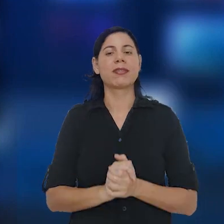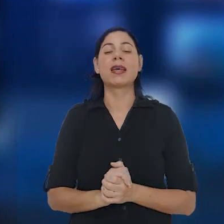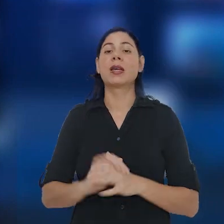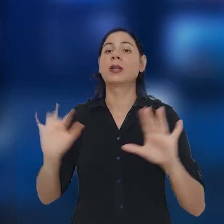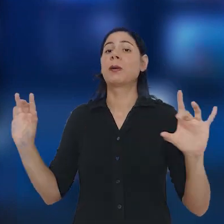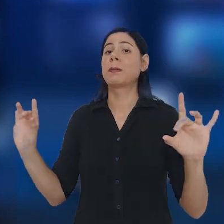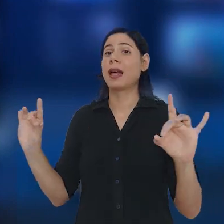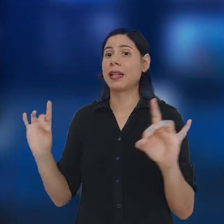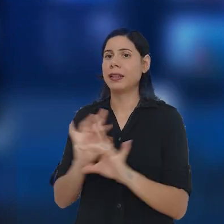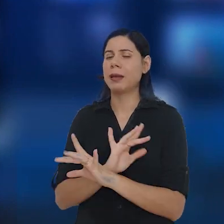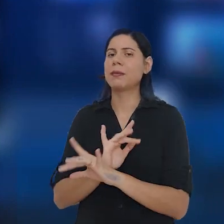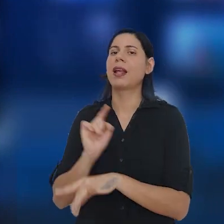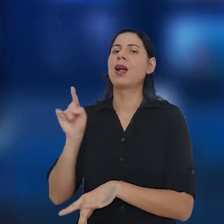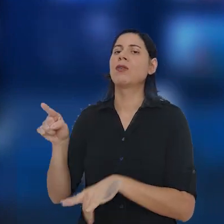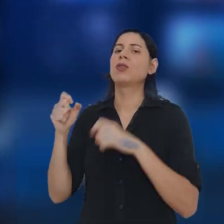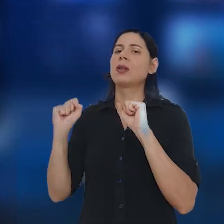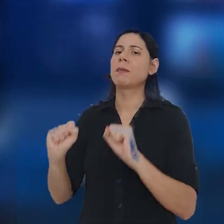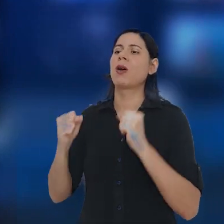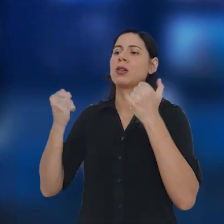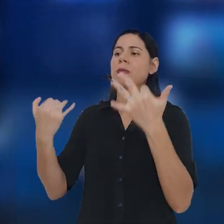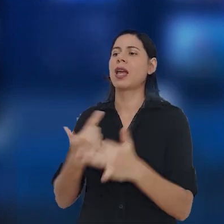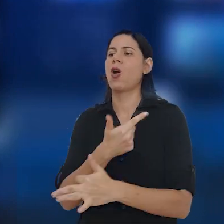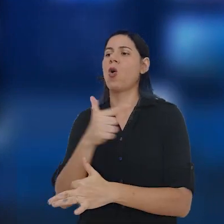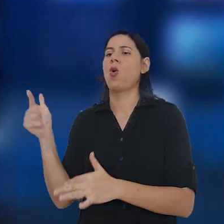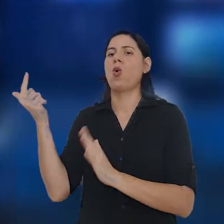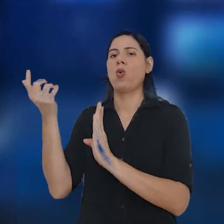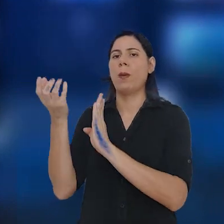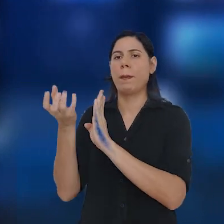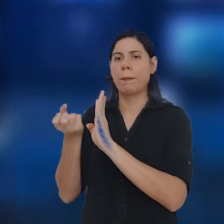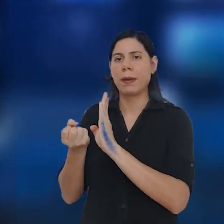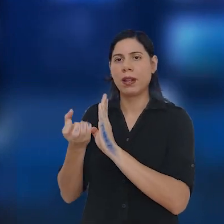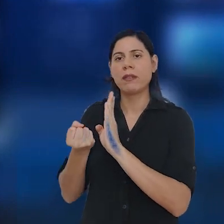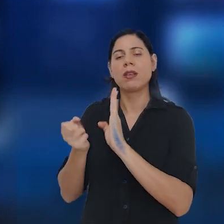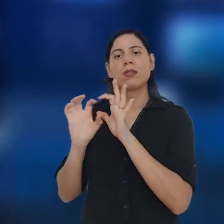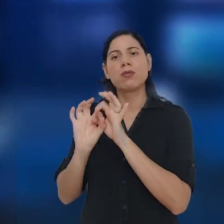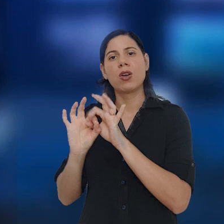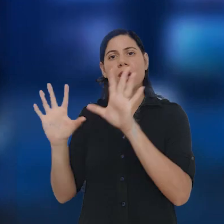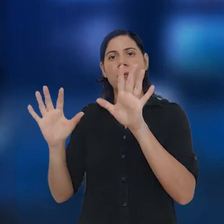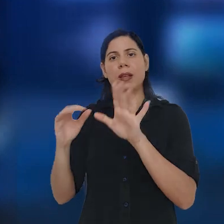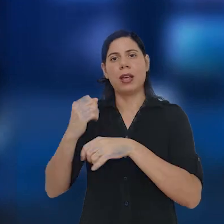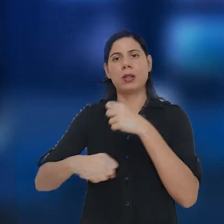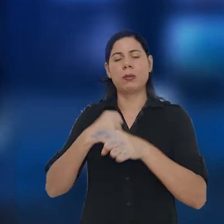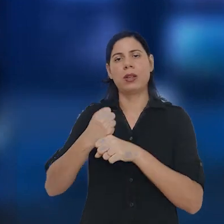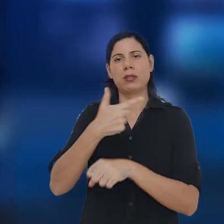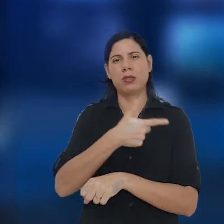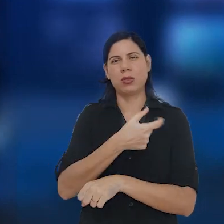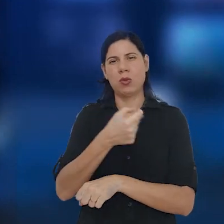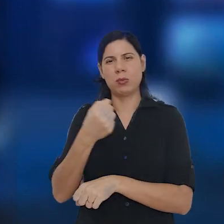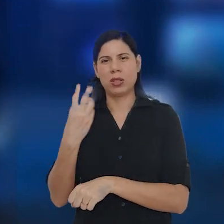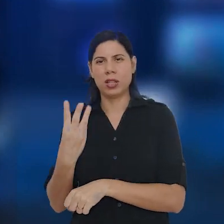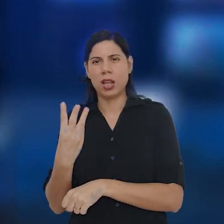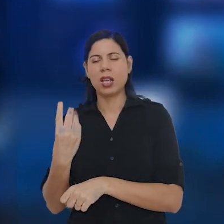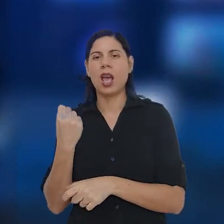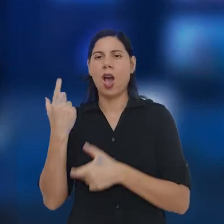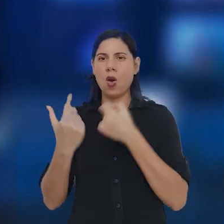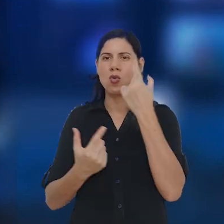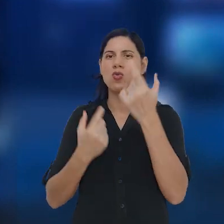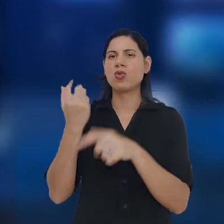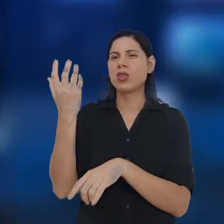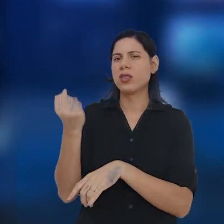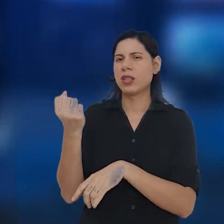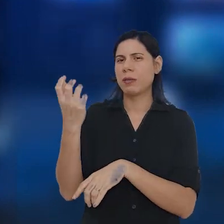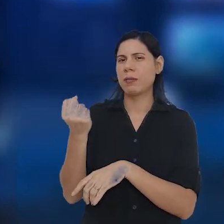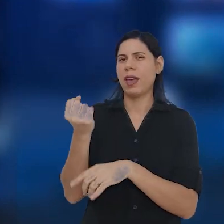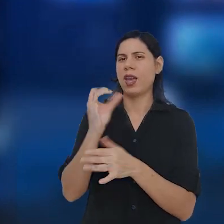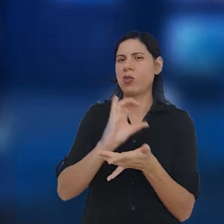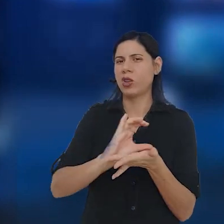gente finalizar, você pode falar de outro benefício que foi liberado para os soldados da borracha em 2003? Parece que alguns receberam